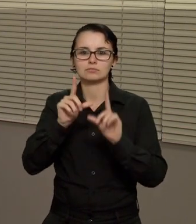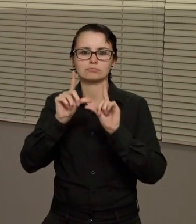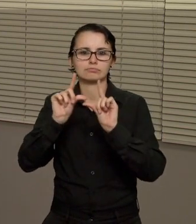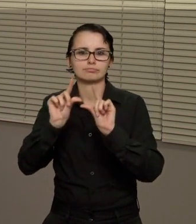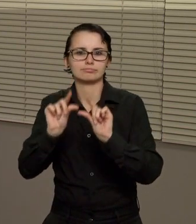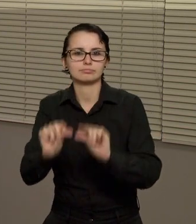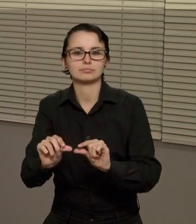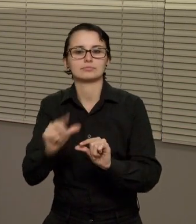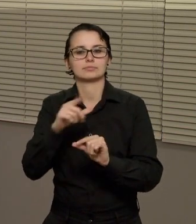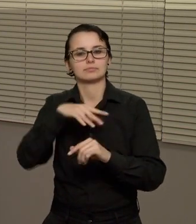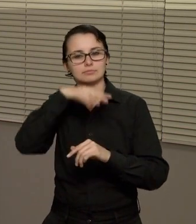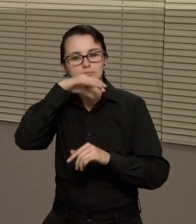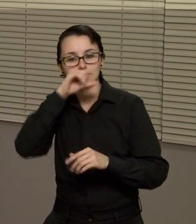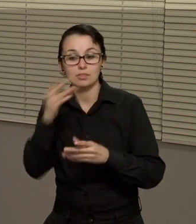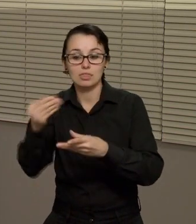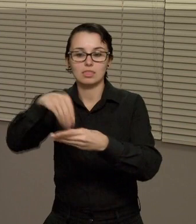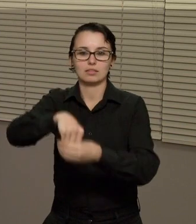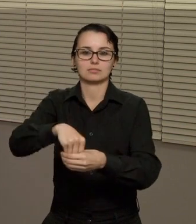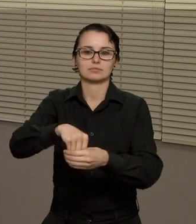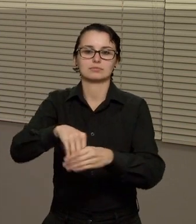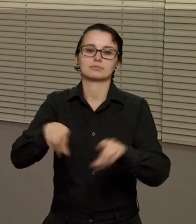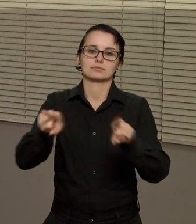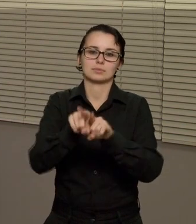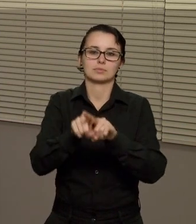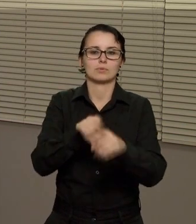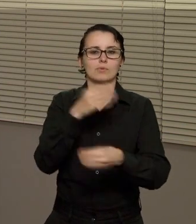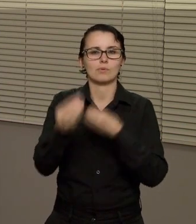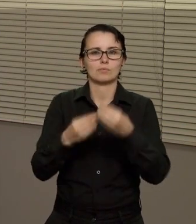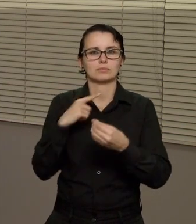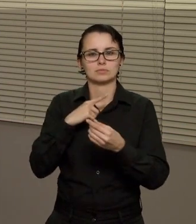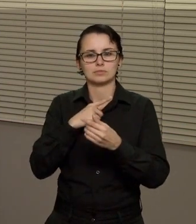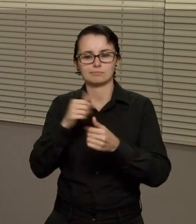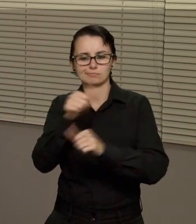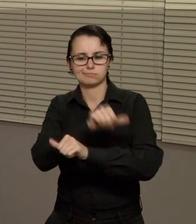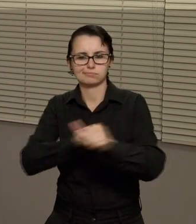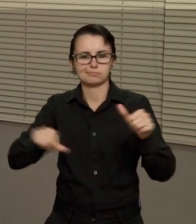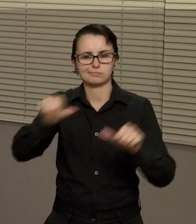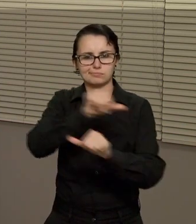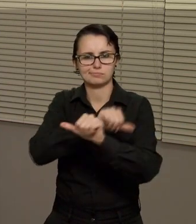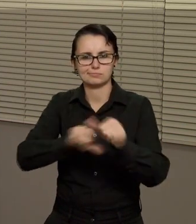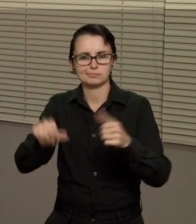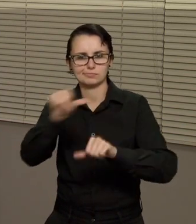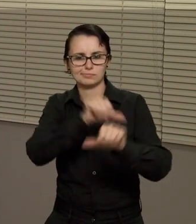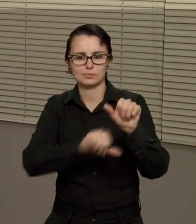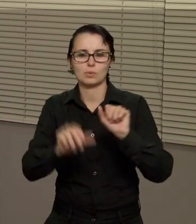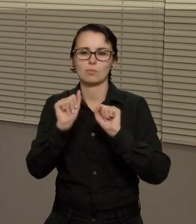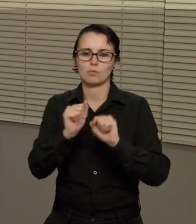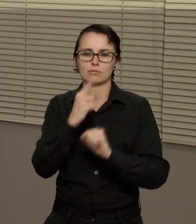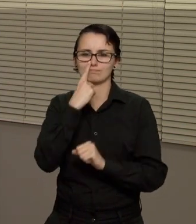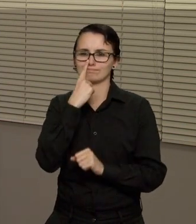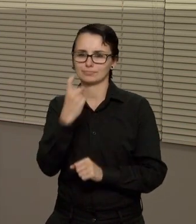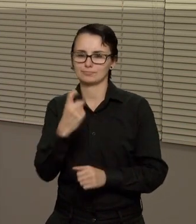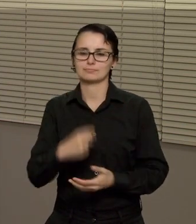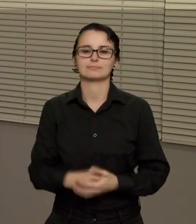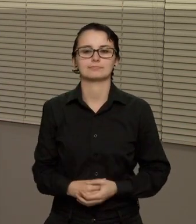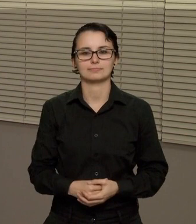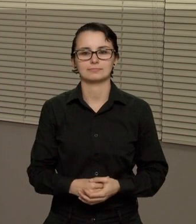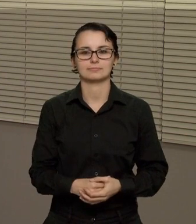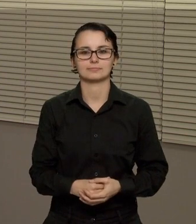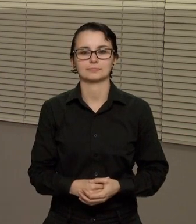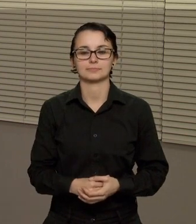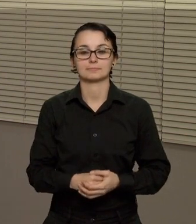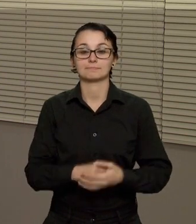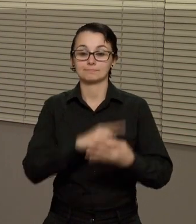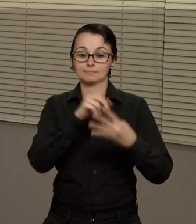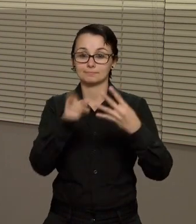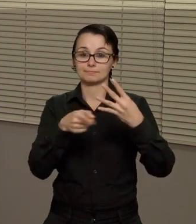as taxas de reações bioquímicas e taxas de transferência de gases, o que pode provocar mau cheiro.